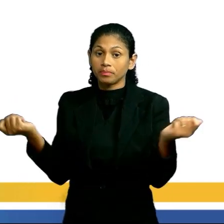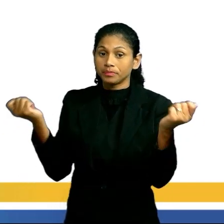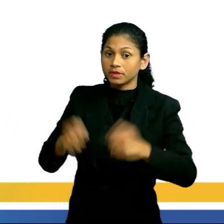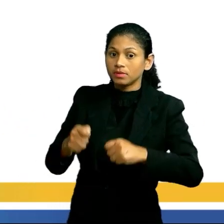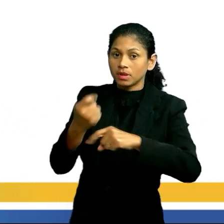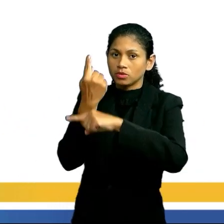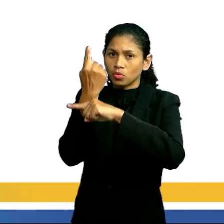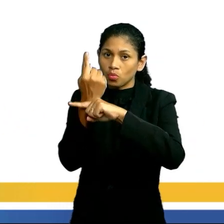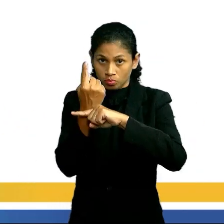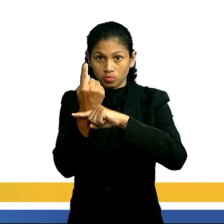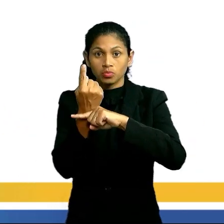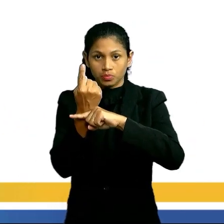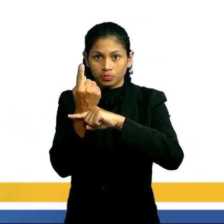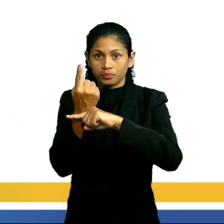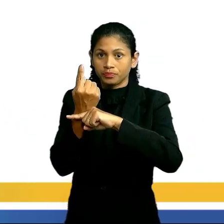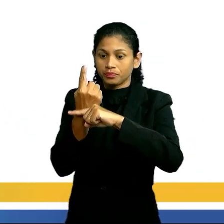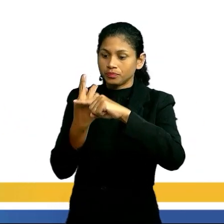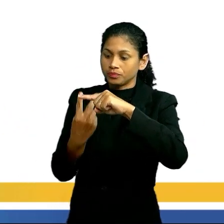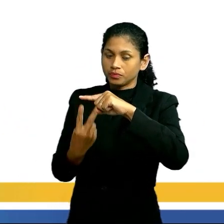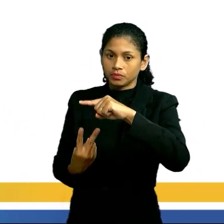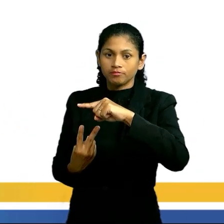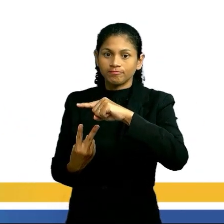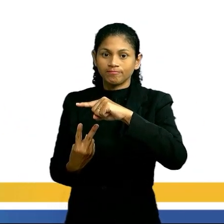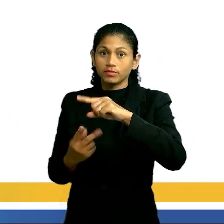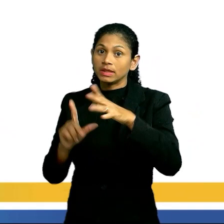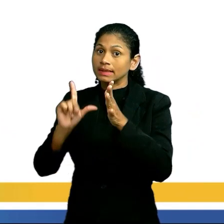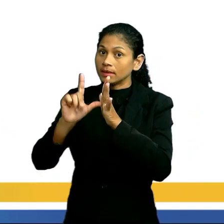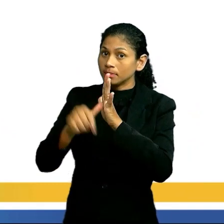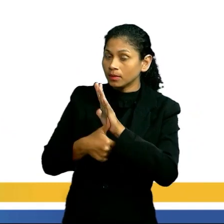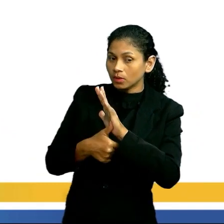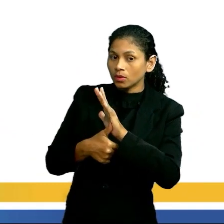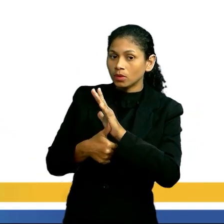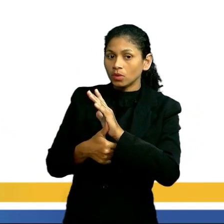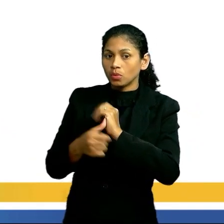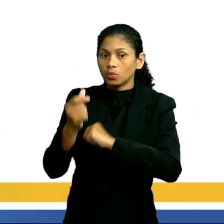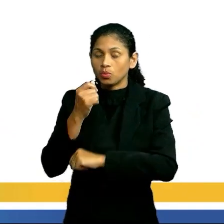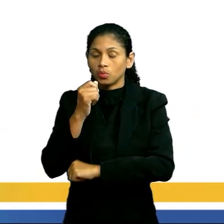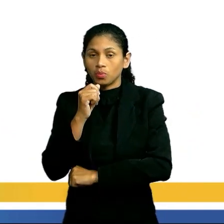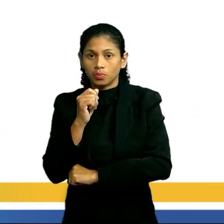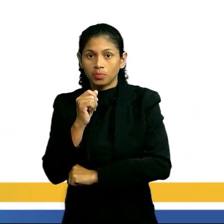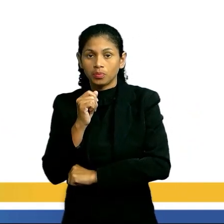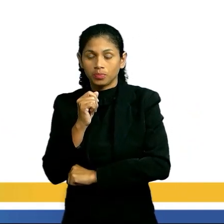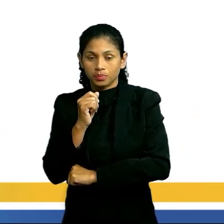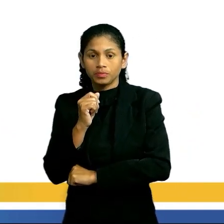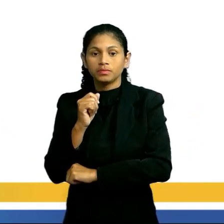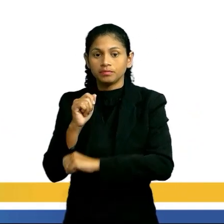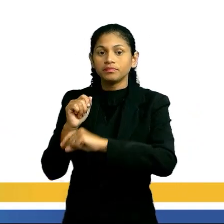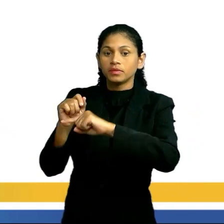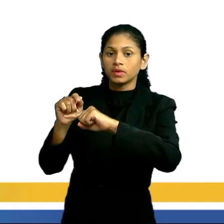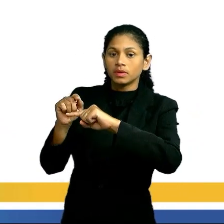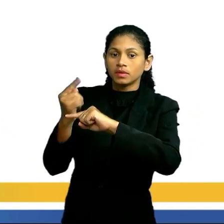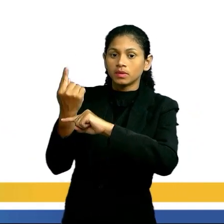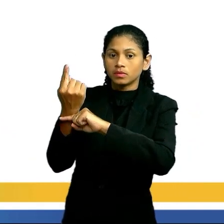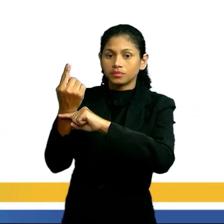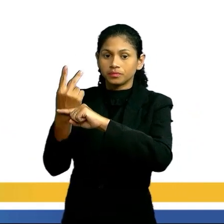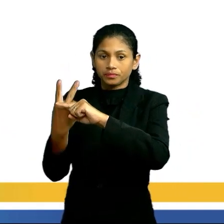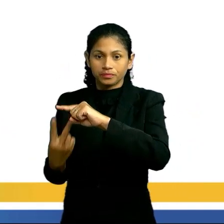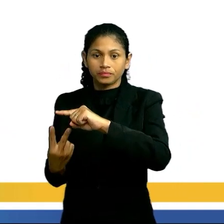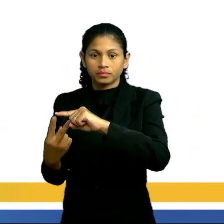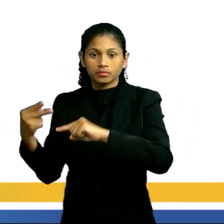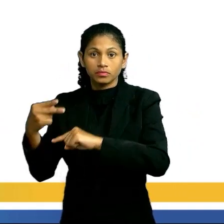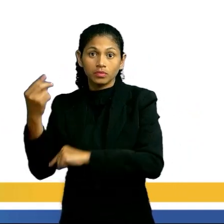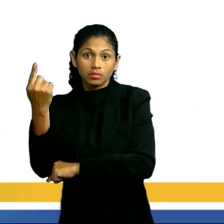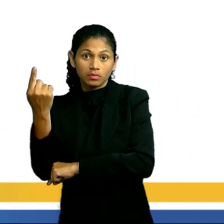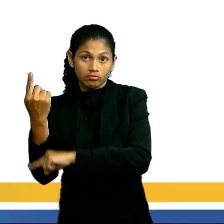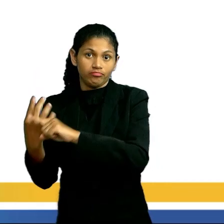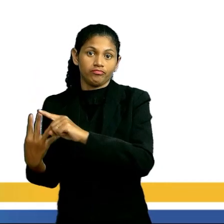um menino e depois uma menina. Então, é 1 sobre 2 vezes 1 sobre 2 de novo. O resultado, 1 sobre